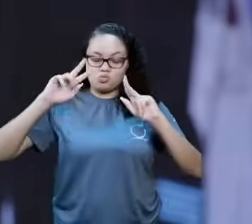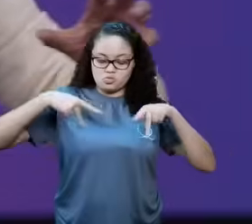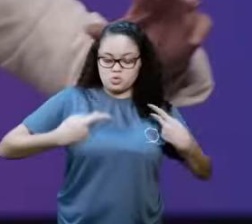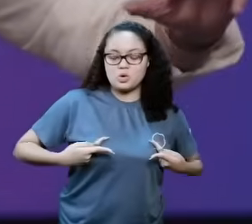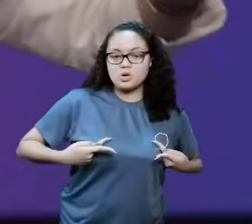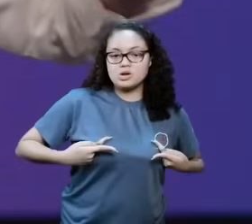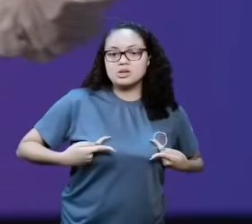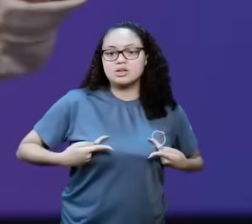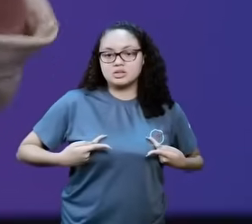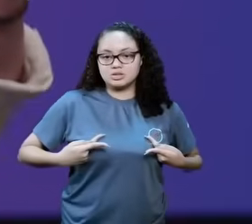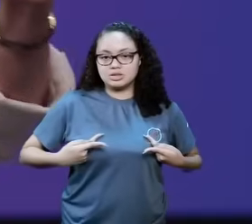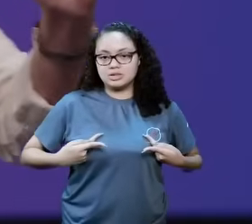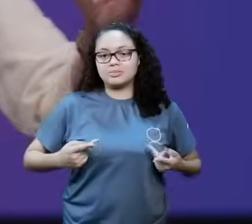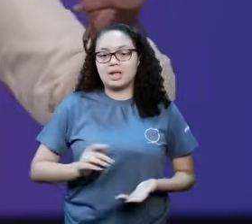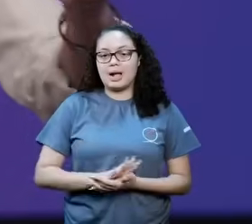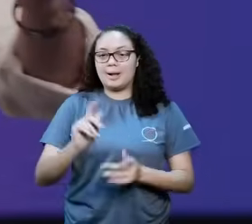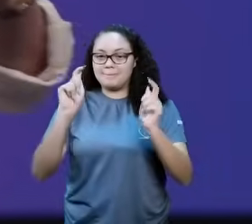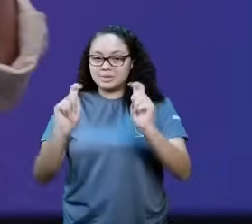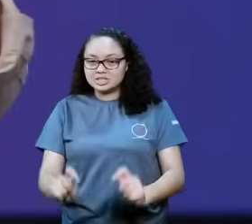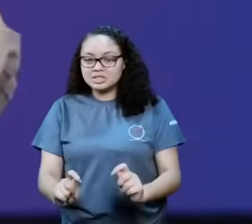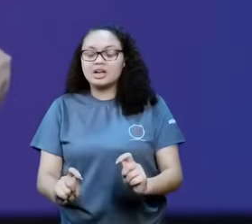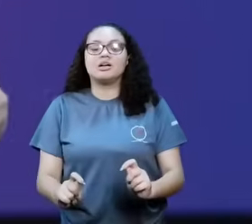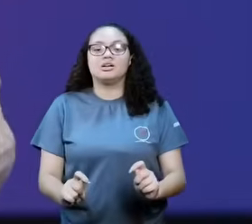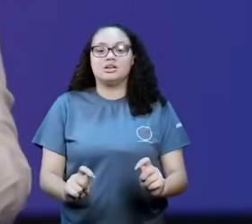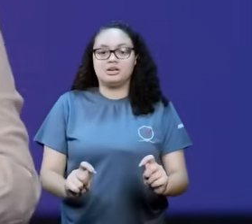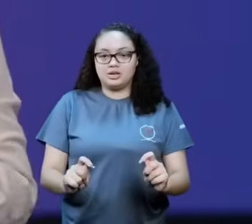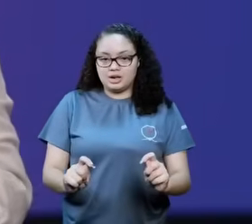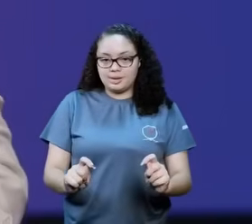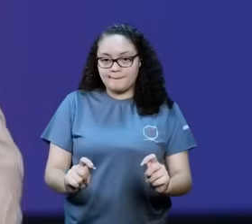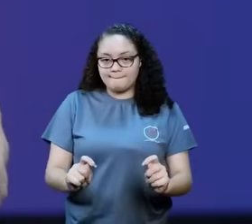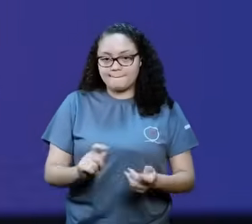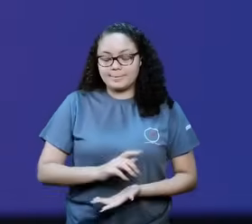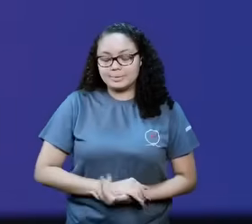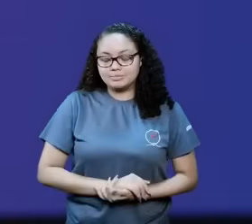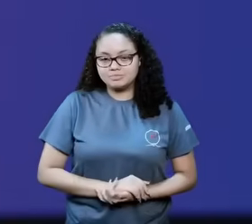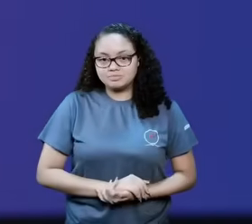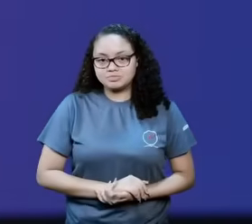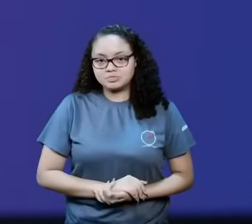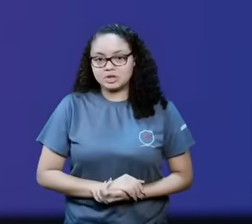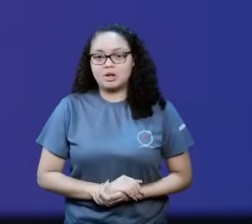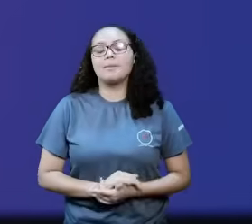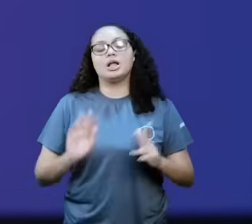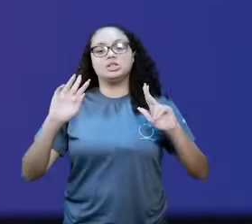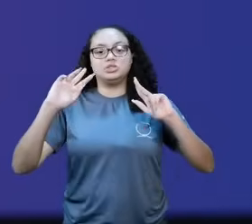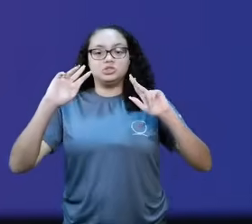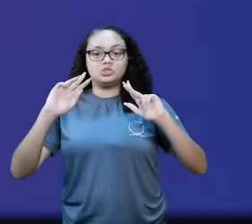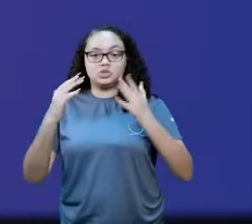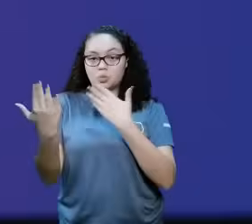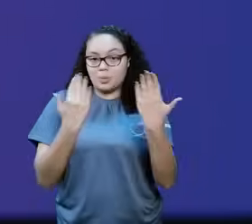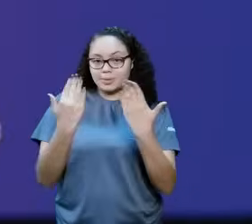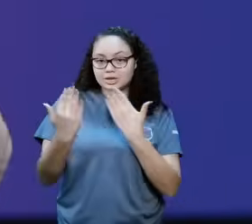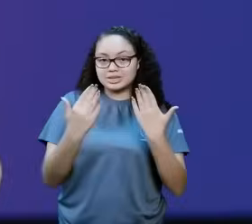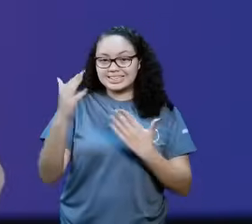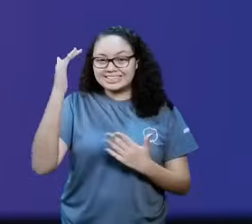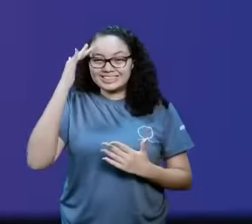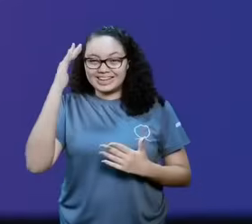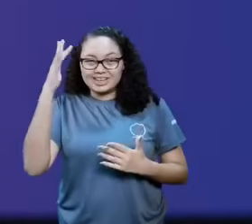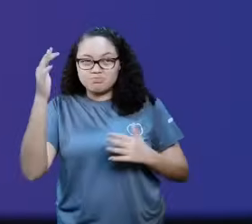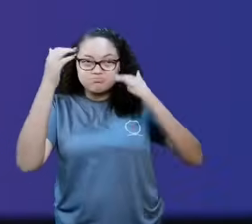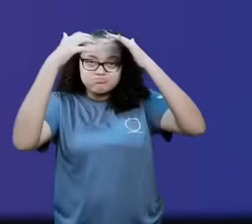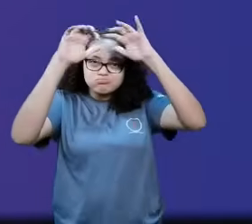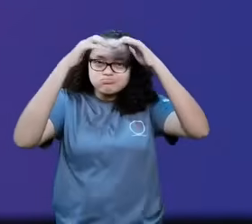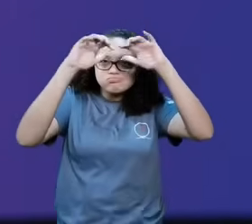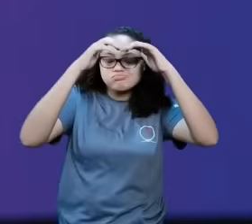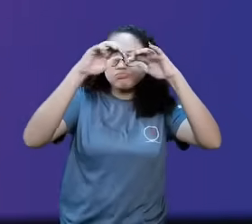capacidade organizacional da psique humana por intermédio de alguém que entendeu os gatilhos da mente. Não há aqui uma